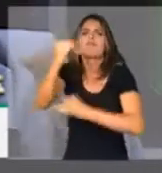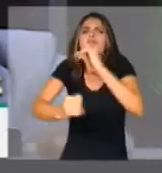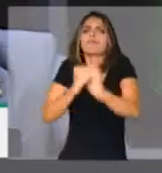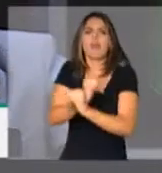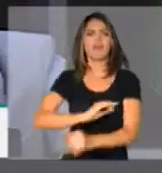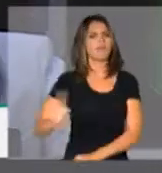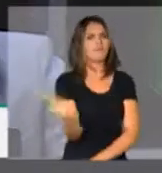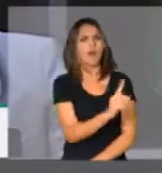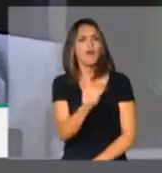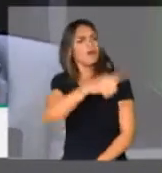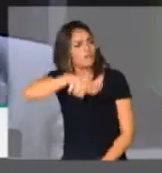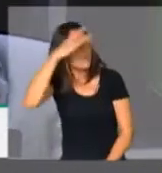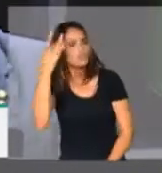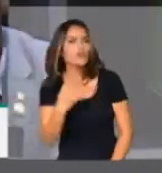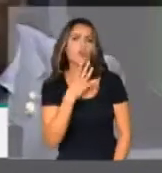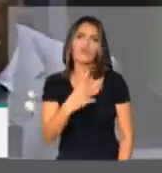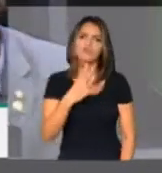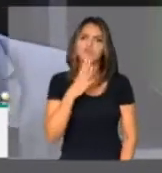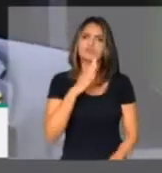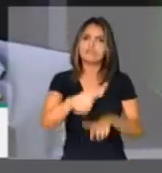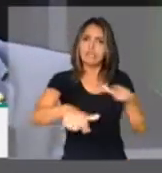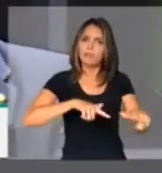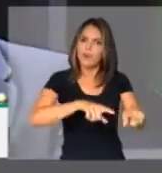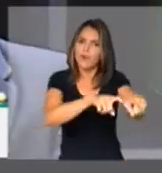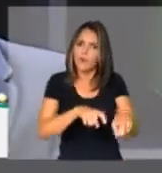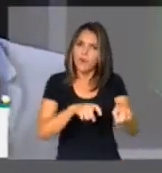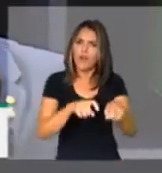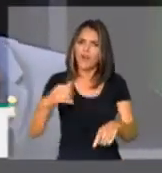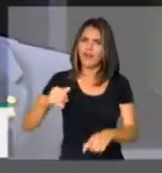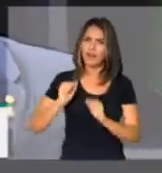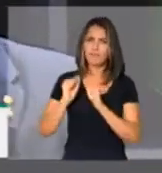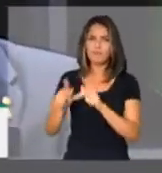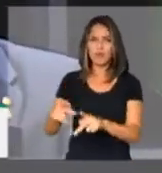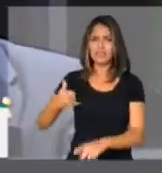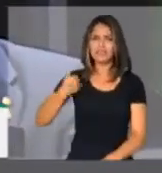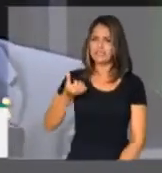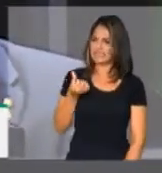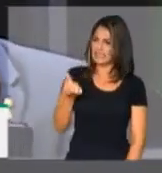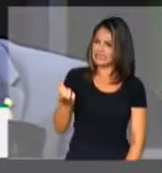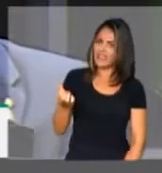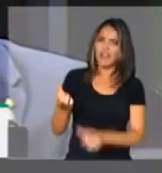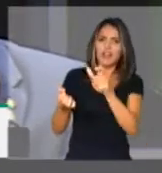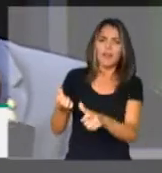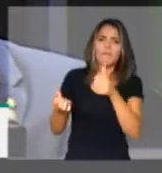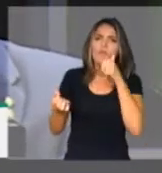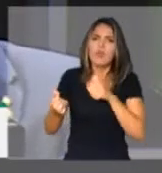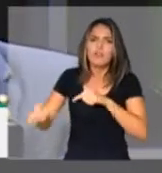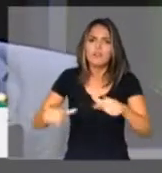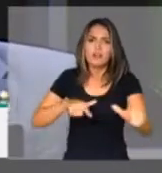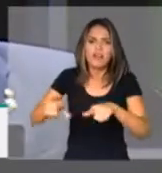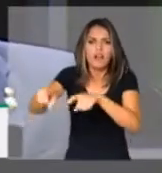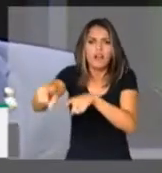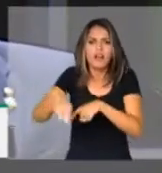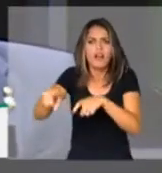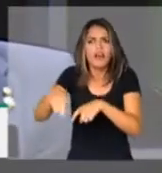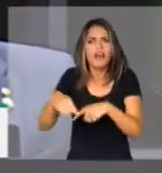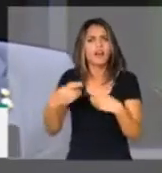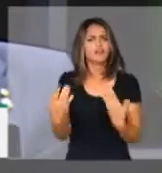rural, que sabe que se aposentar com 60 anos uma mulher trabalhadora rural